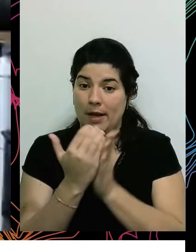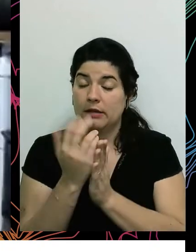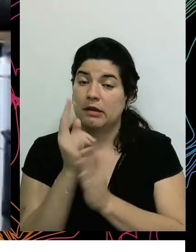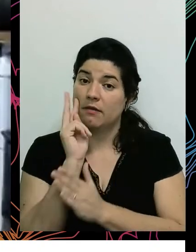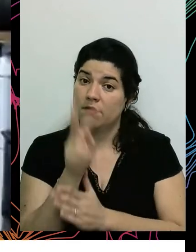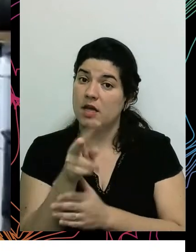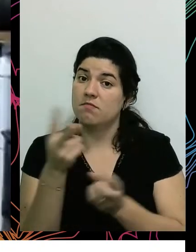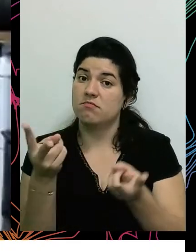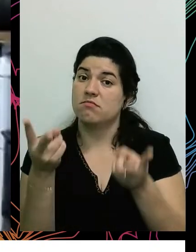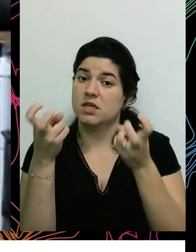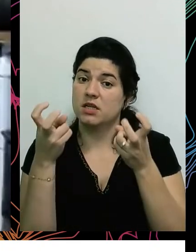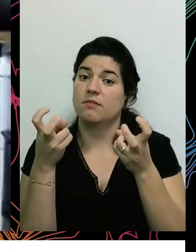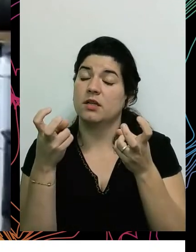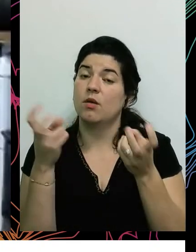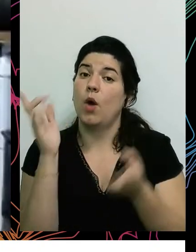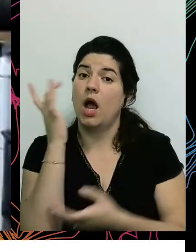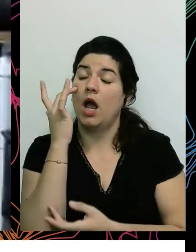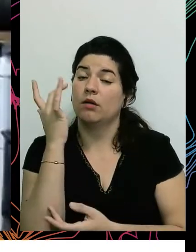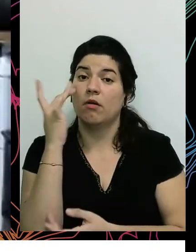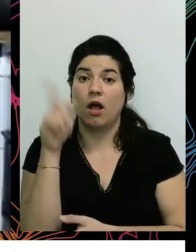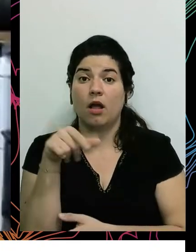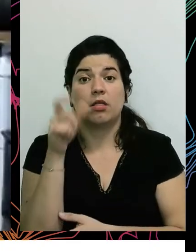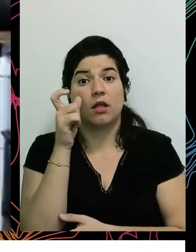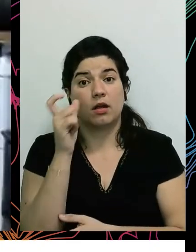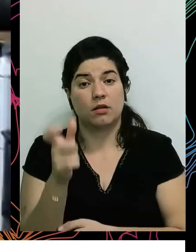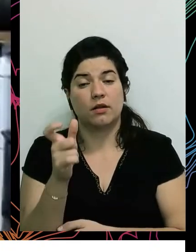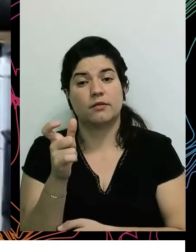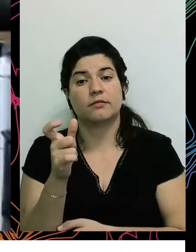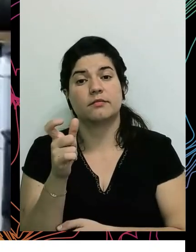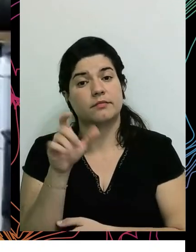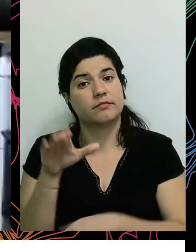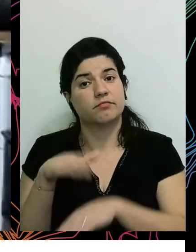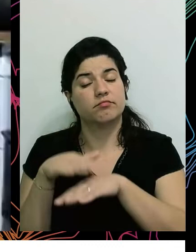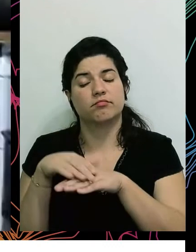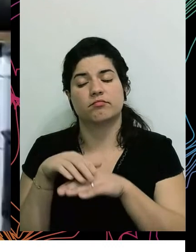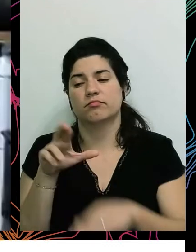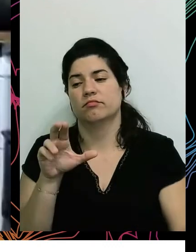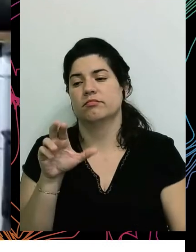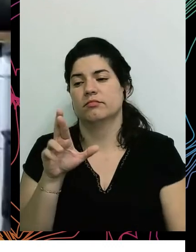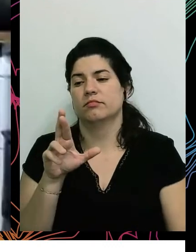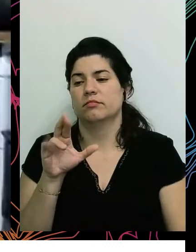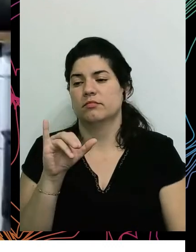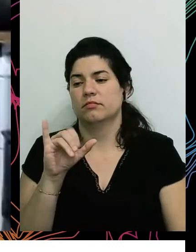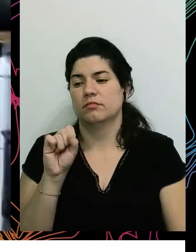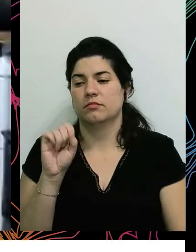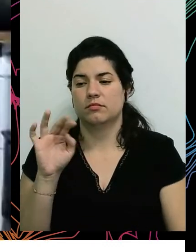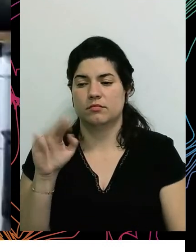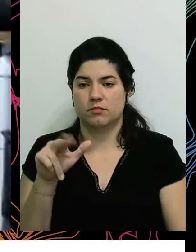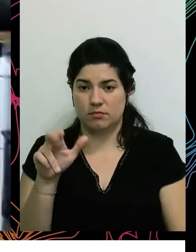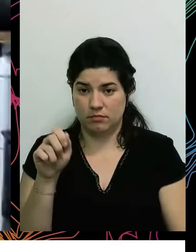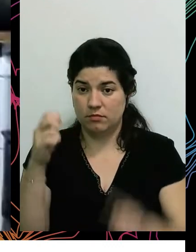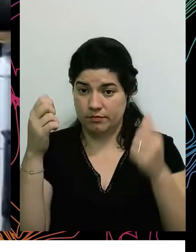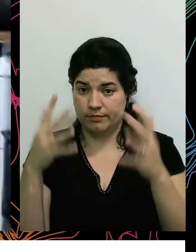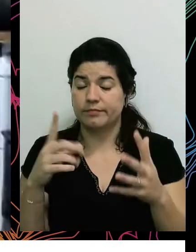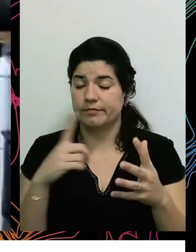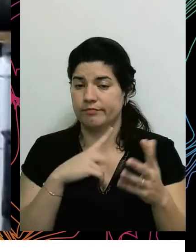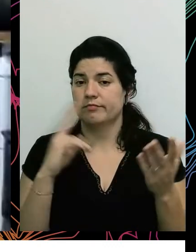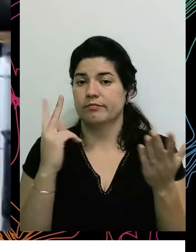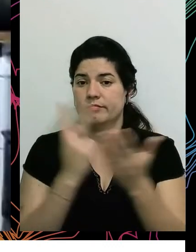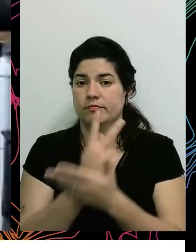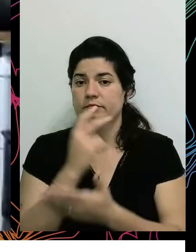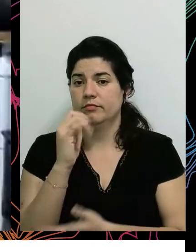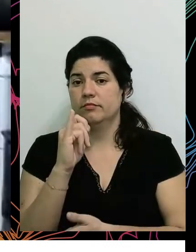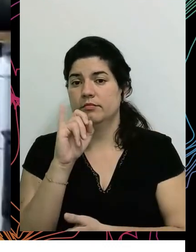E eu acho interessante o que a Cristina falou, que tem acontecido no IBP, hoje está...